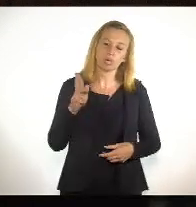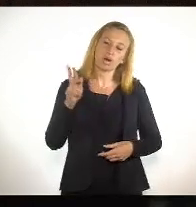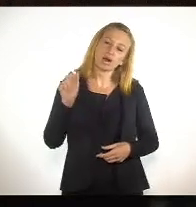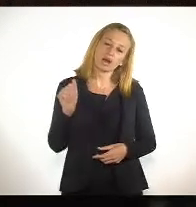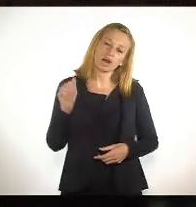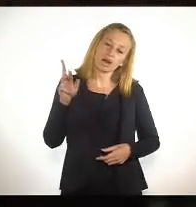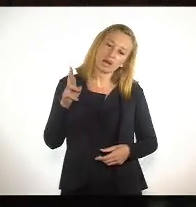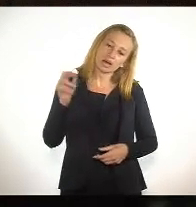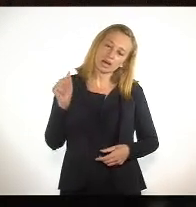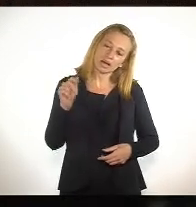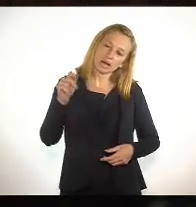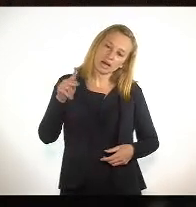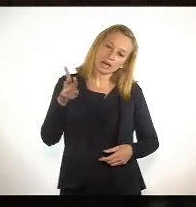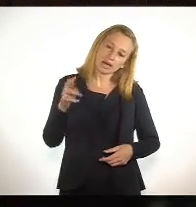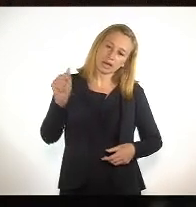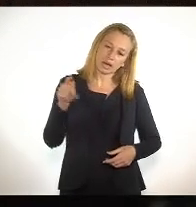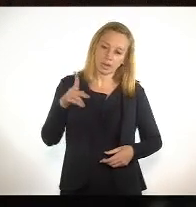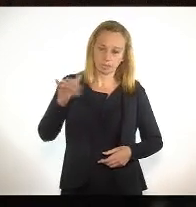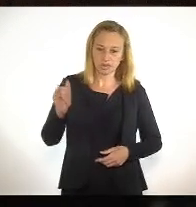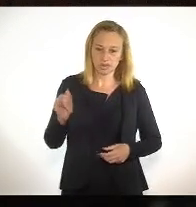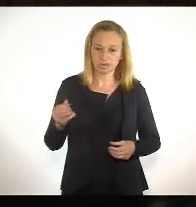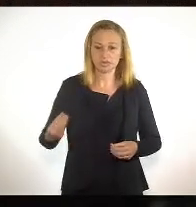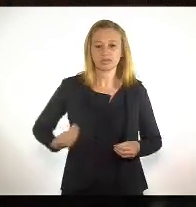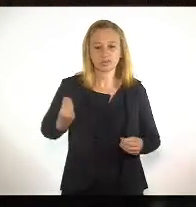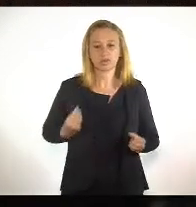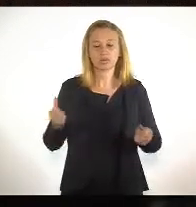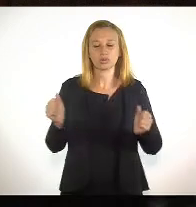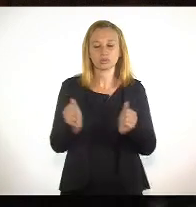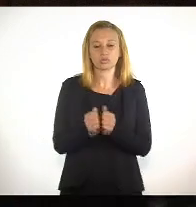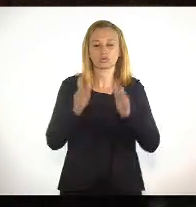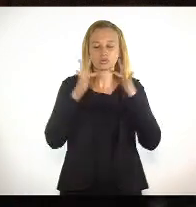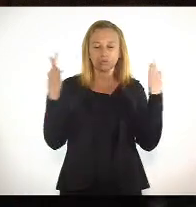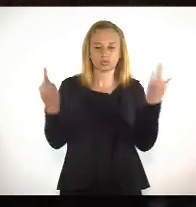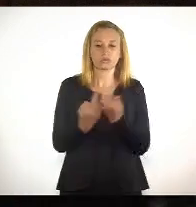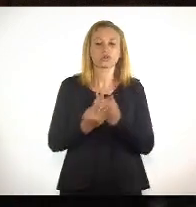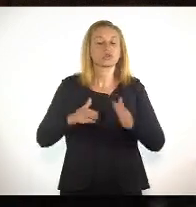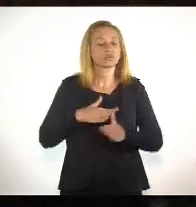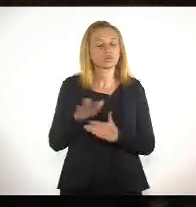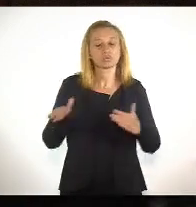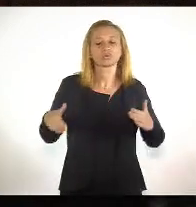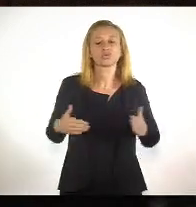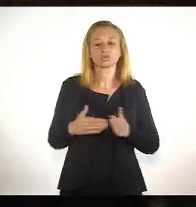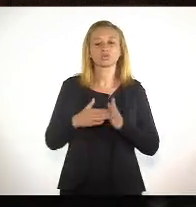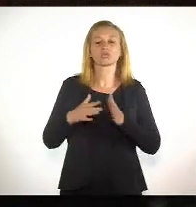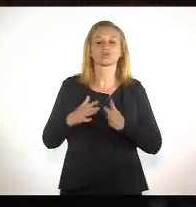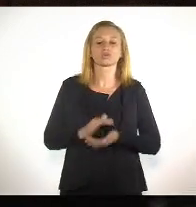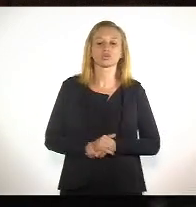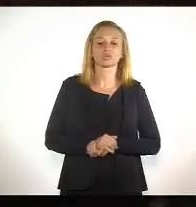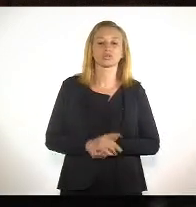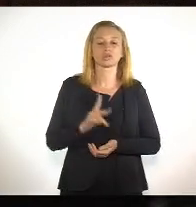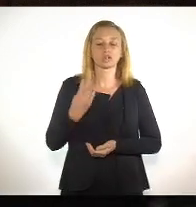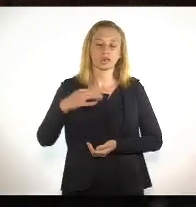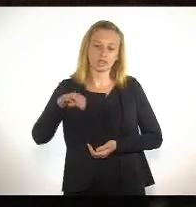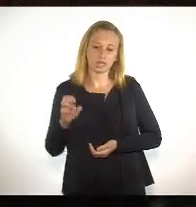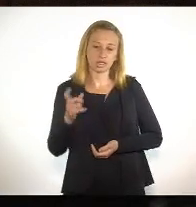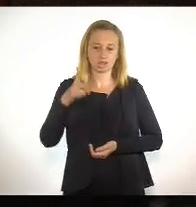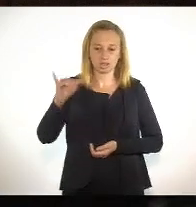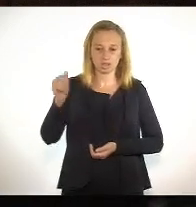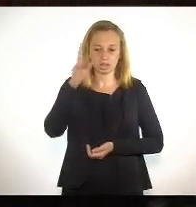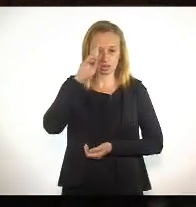pudessem residir com suas famílias. Todos os pleitos feitos por Henrique Dias,